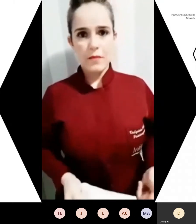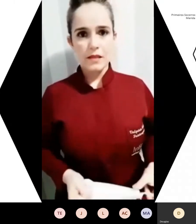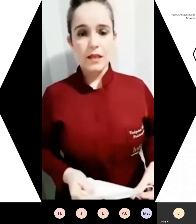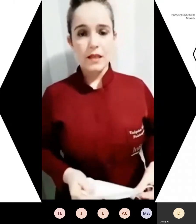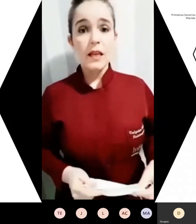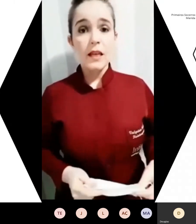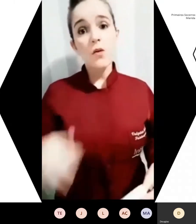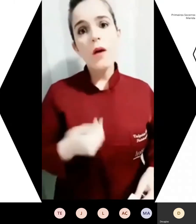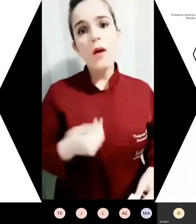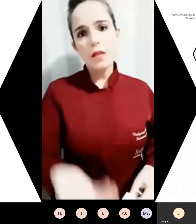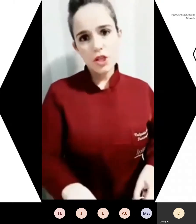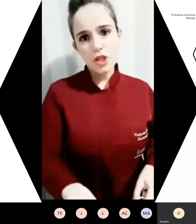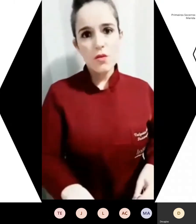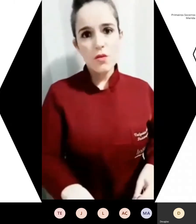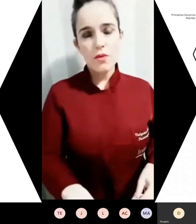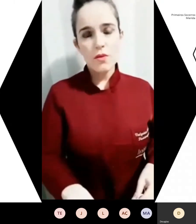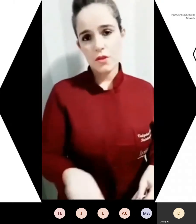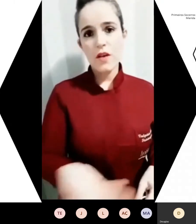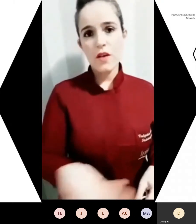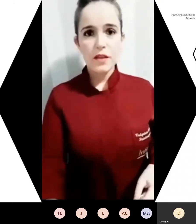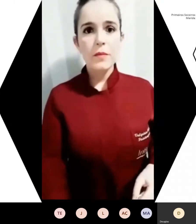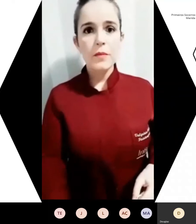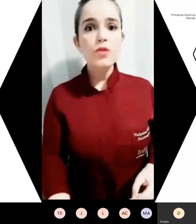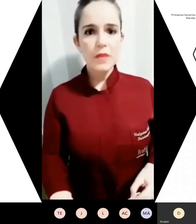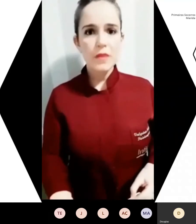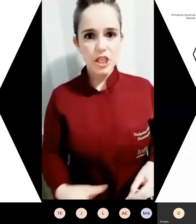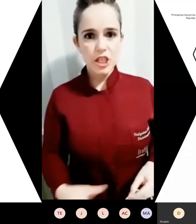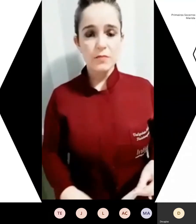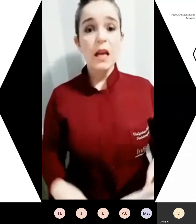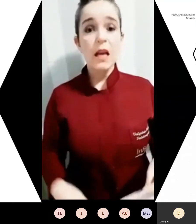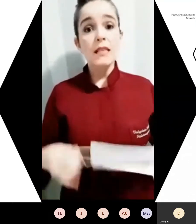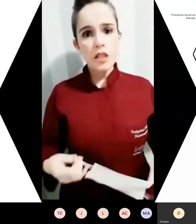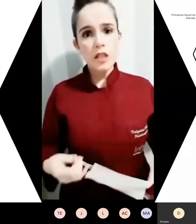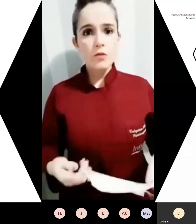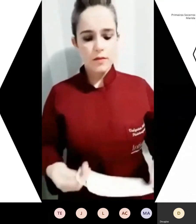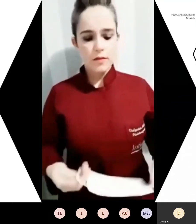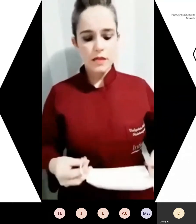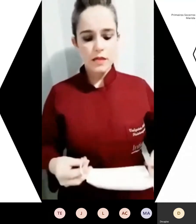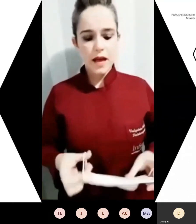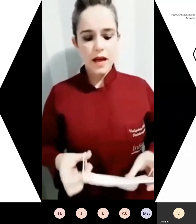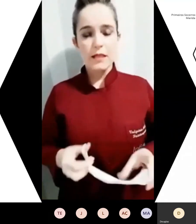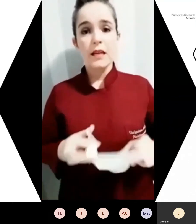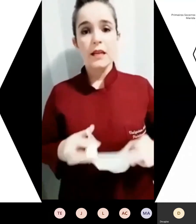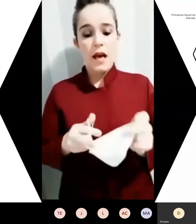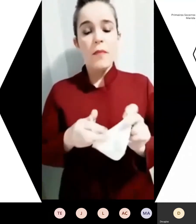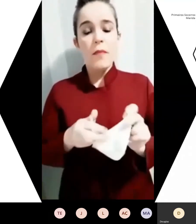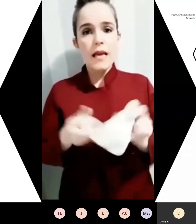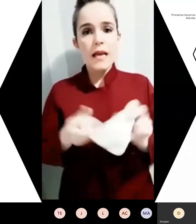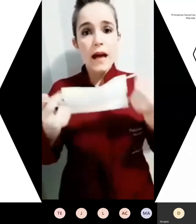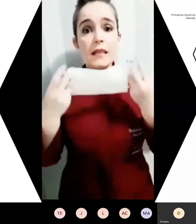hábito de usar a máscara. Então, qual é a minha sugestão como profissional e aqui fica a minha última dica? Não está acostumado a usar